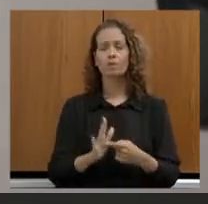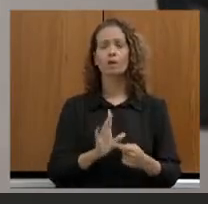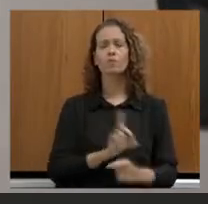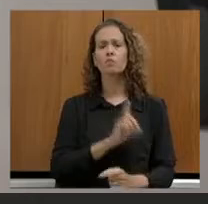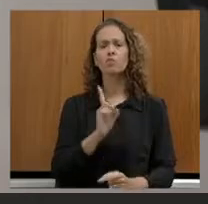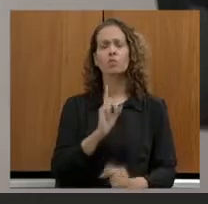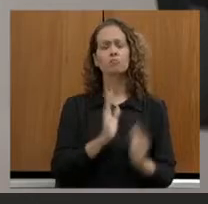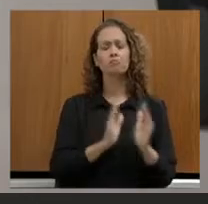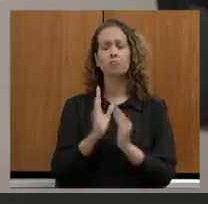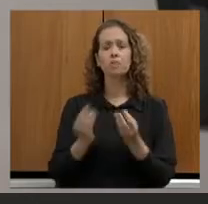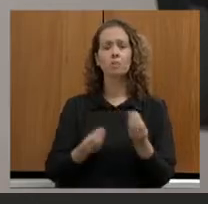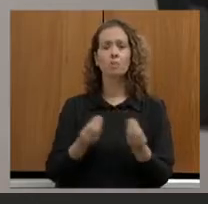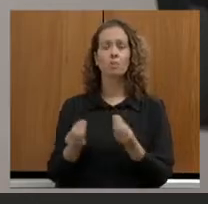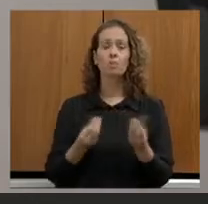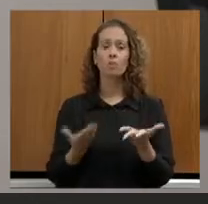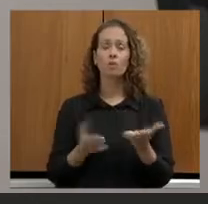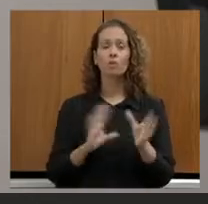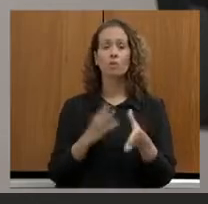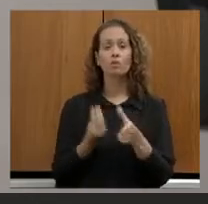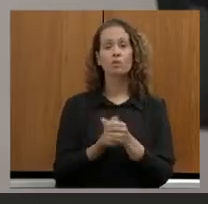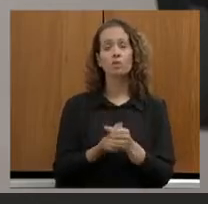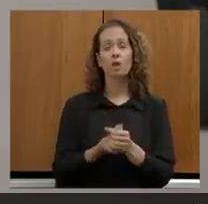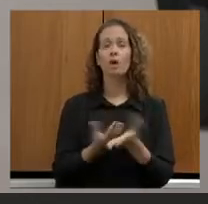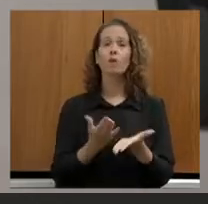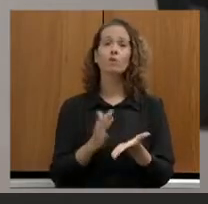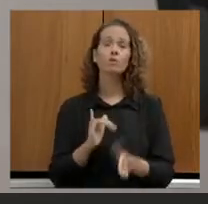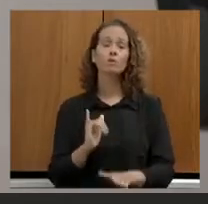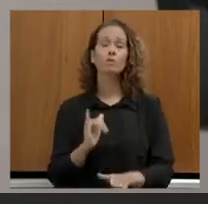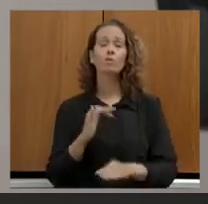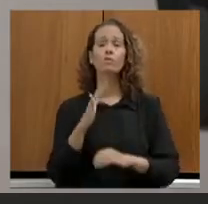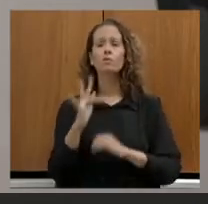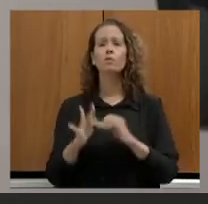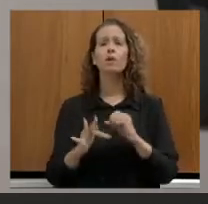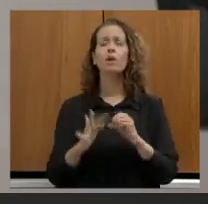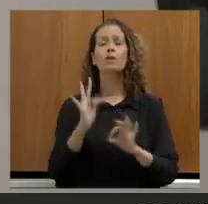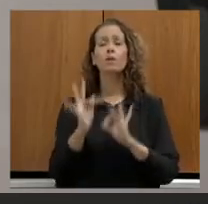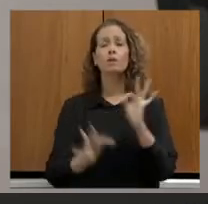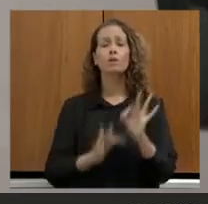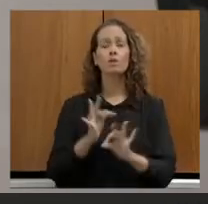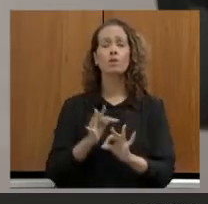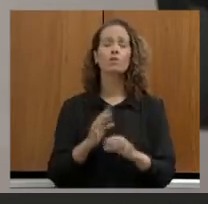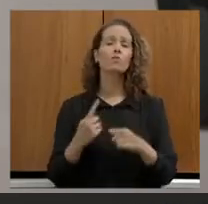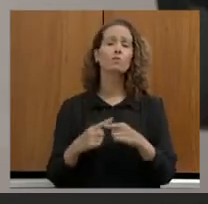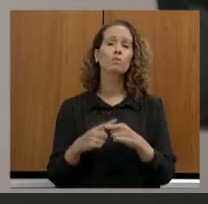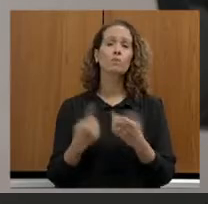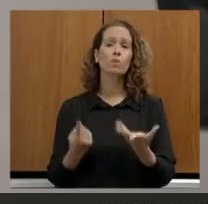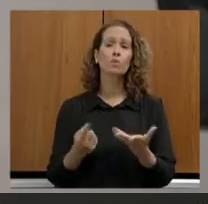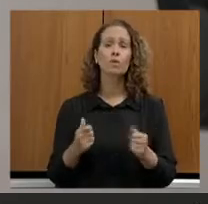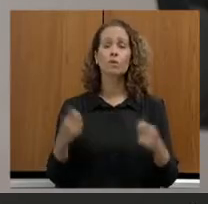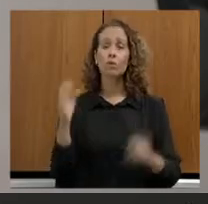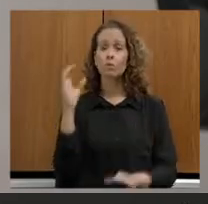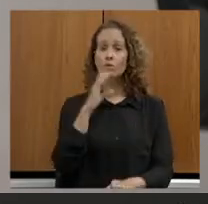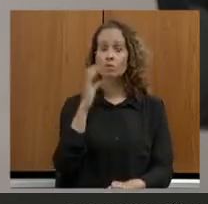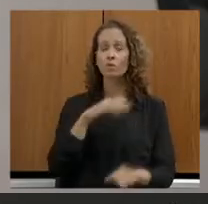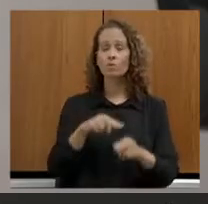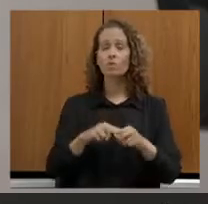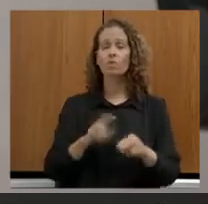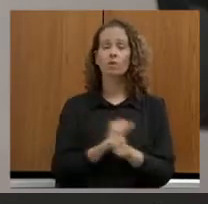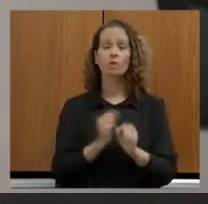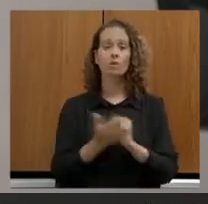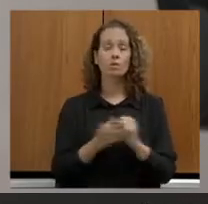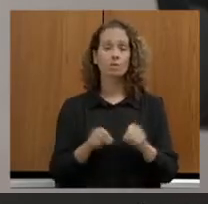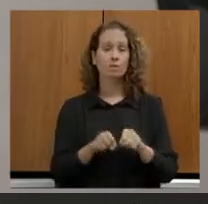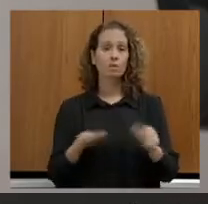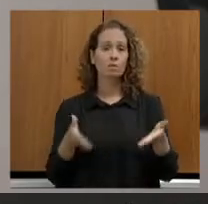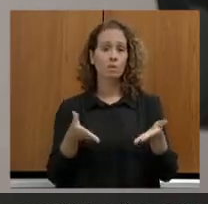para responder à demanda de inclusão digital que se tornou ainda mais urgente devido ao isolamento social decorrente da pandemia com